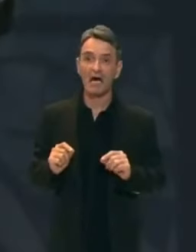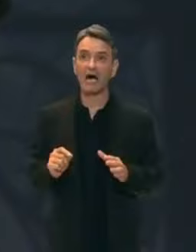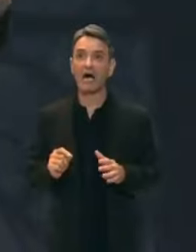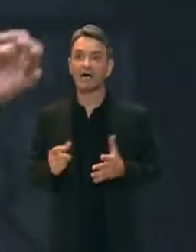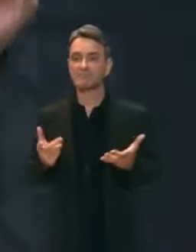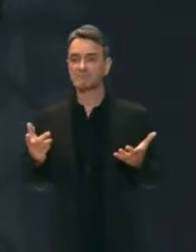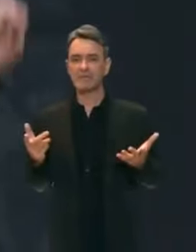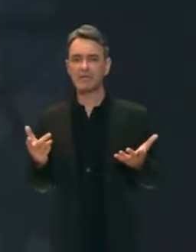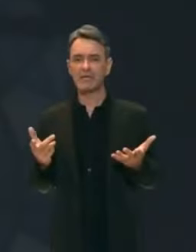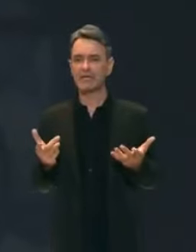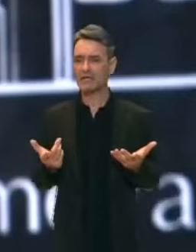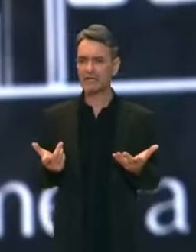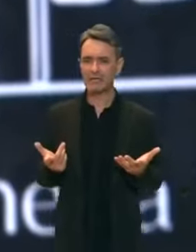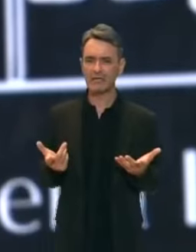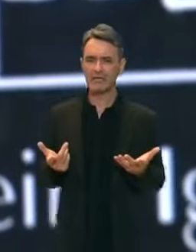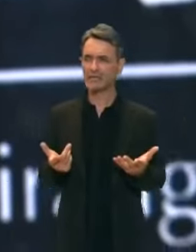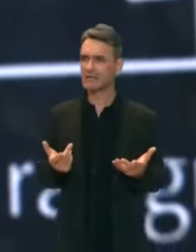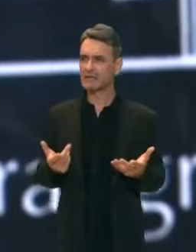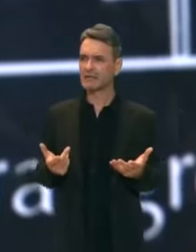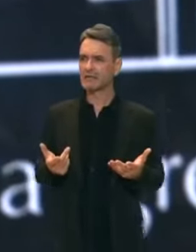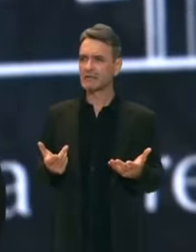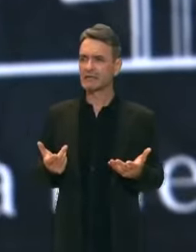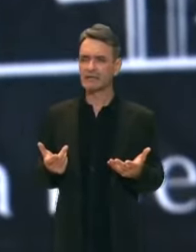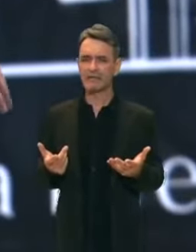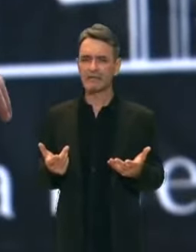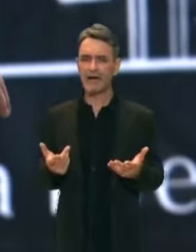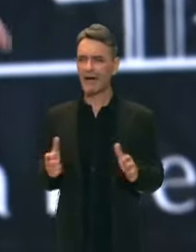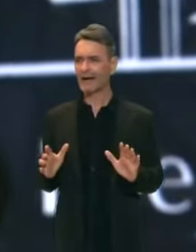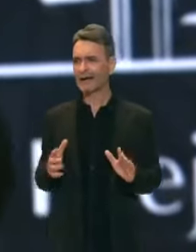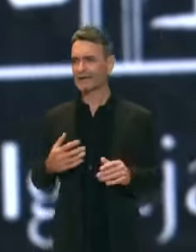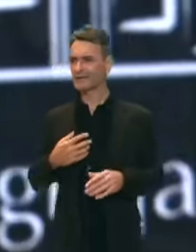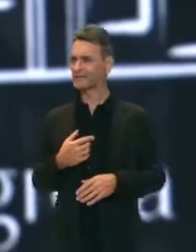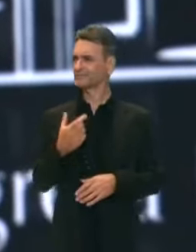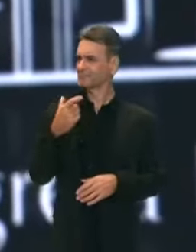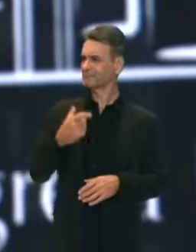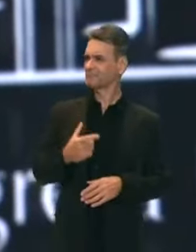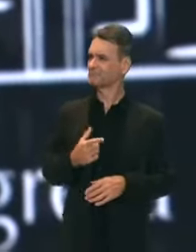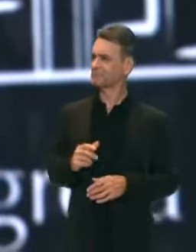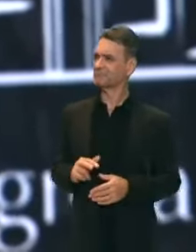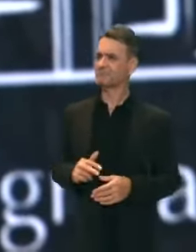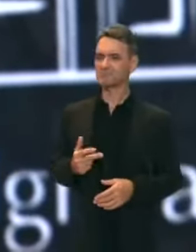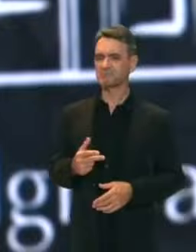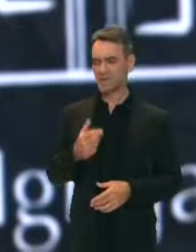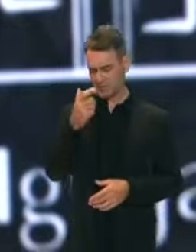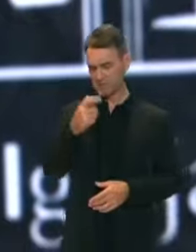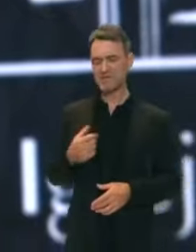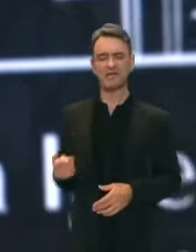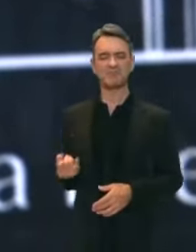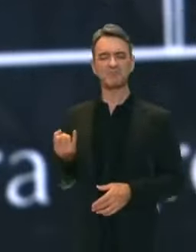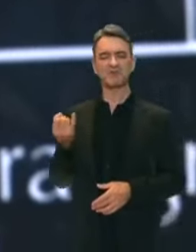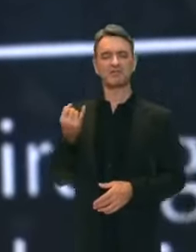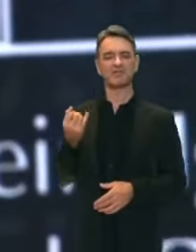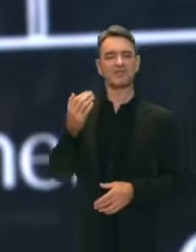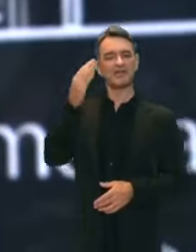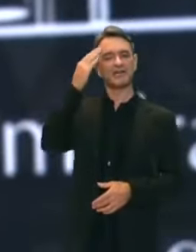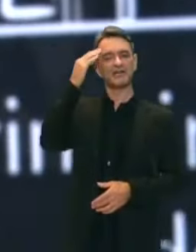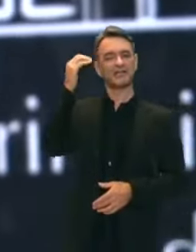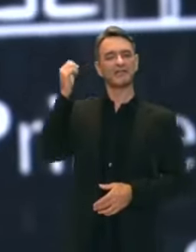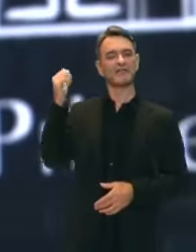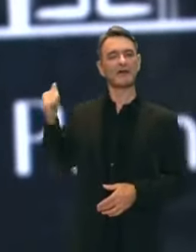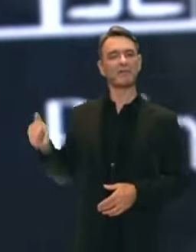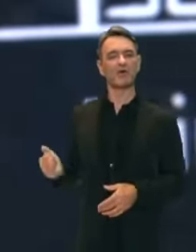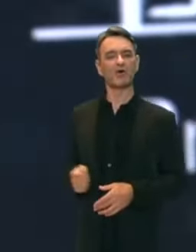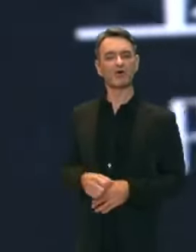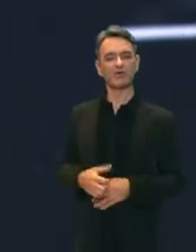O ponto mais alto que você pode chegar não é ser um grande homem, uma mulher famosa, famoso.